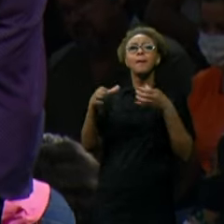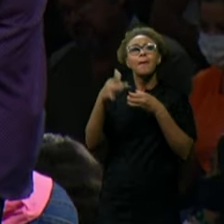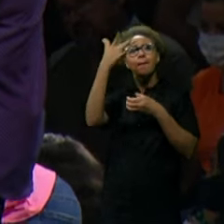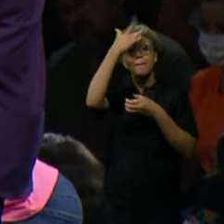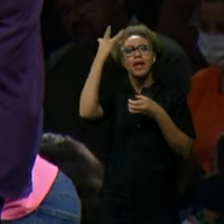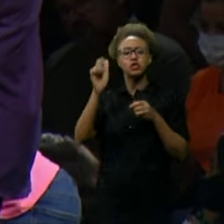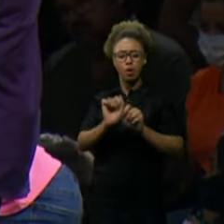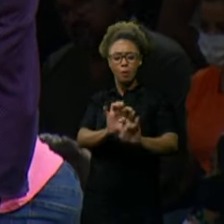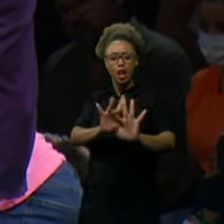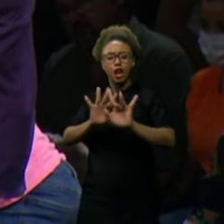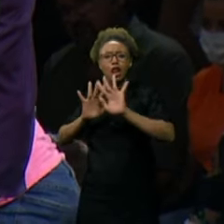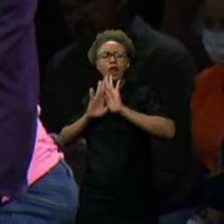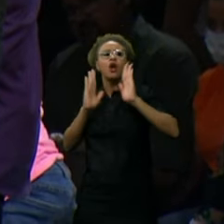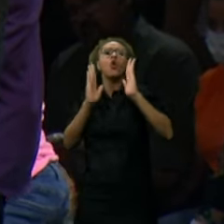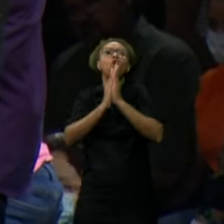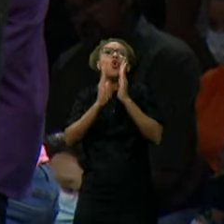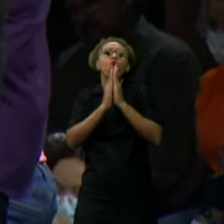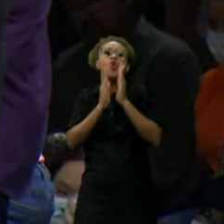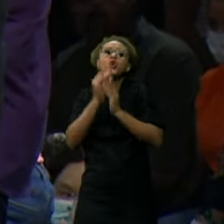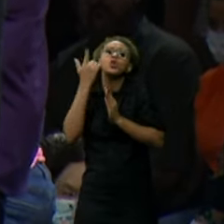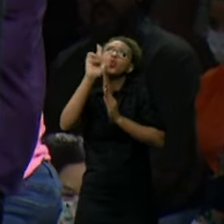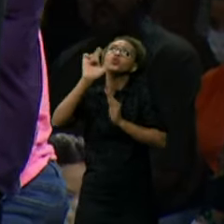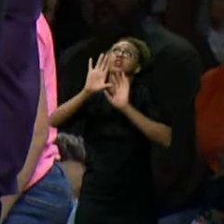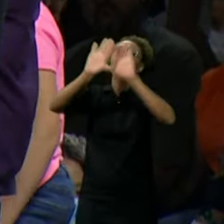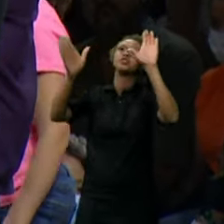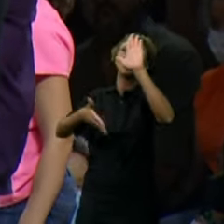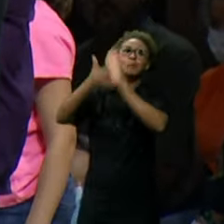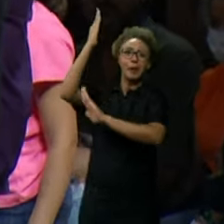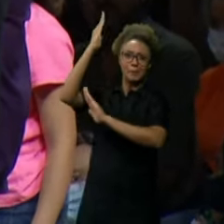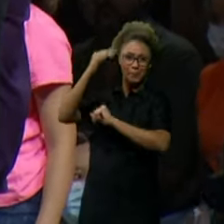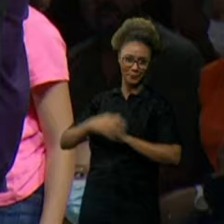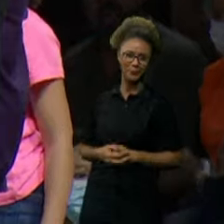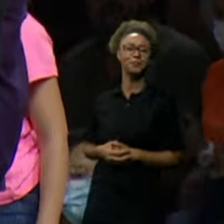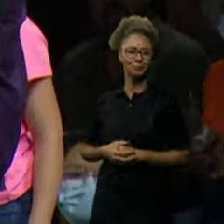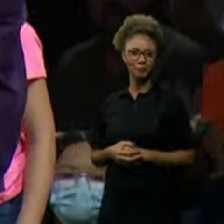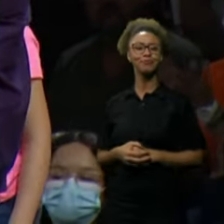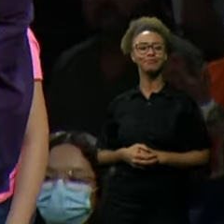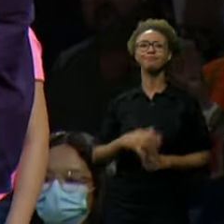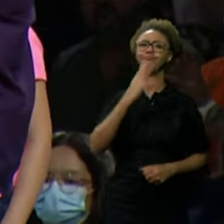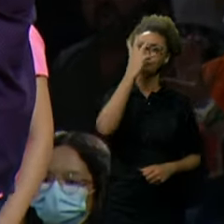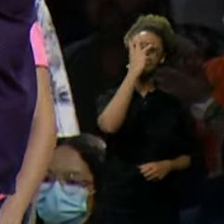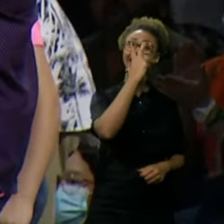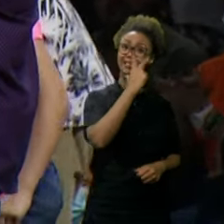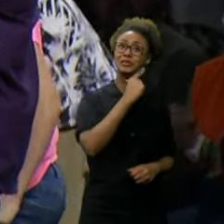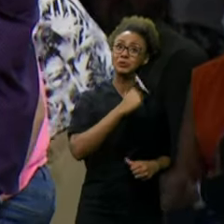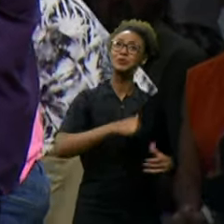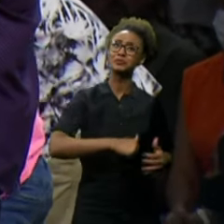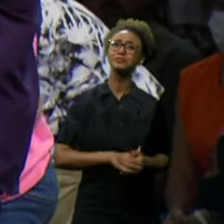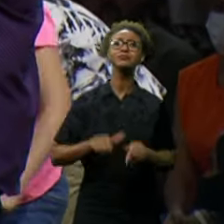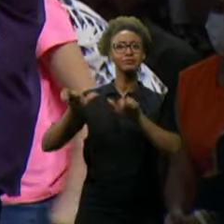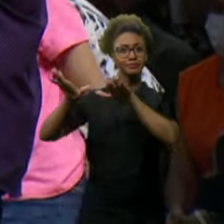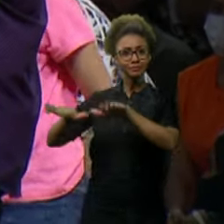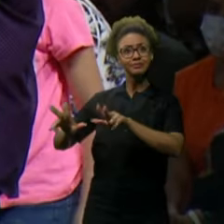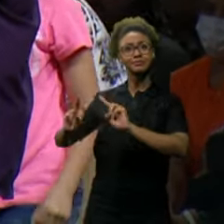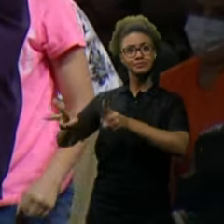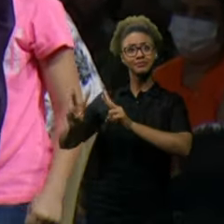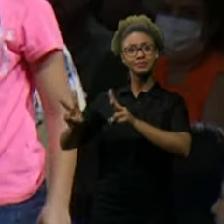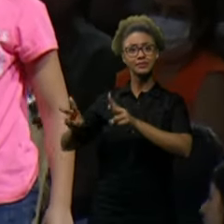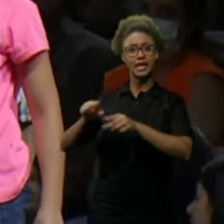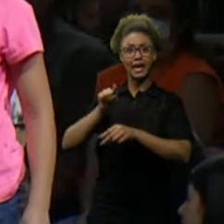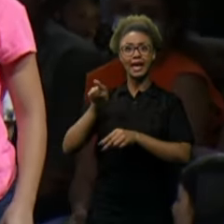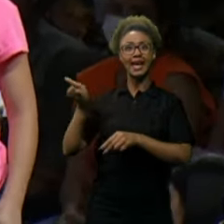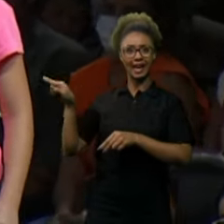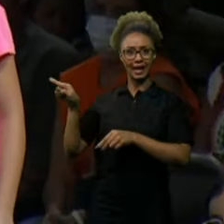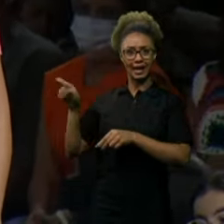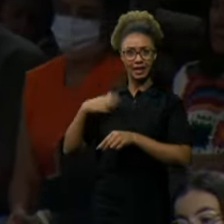para chegar ao céu Amém muito lindo pode ficar pode ficar por aqui é esse aqui na